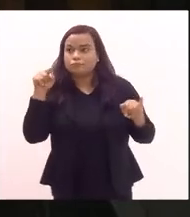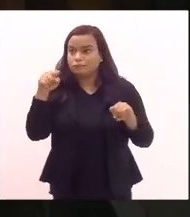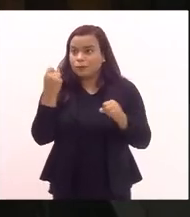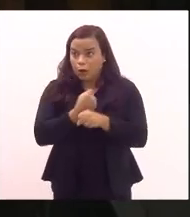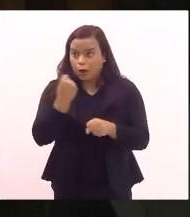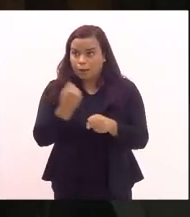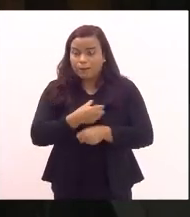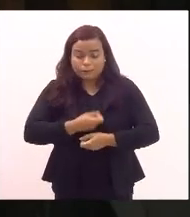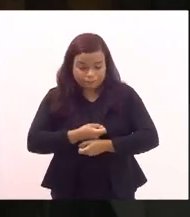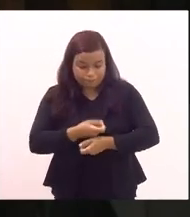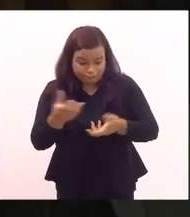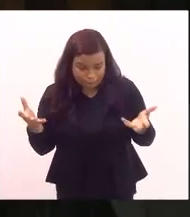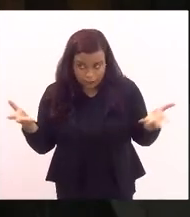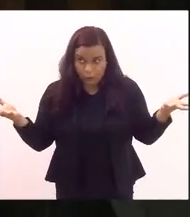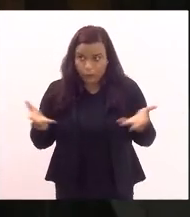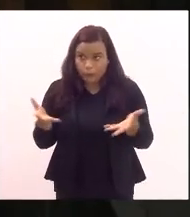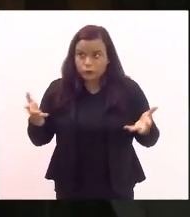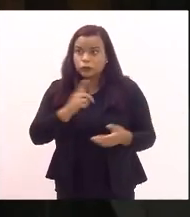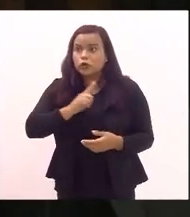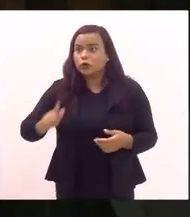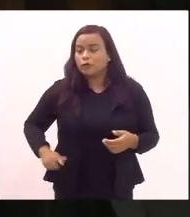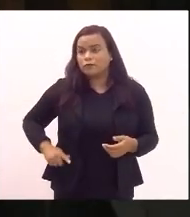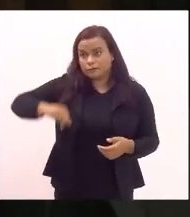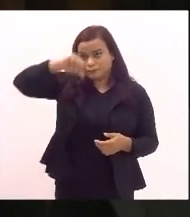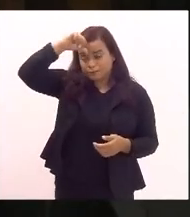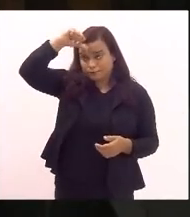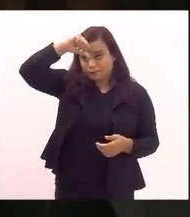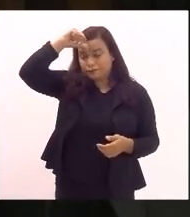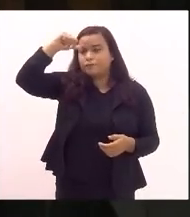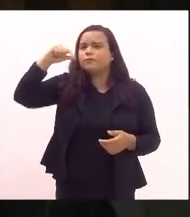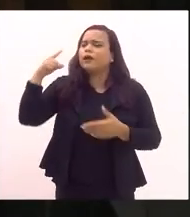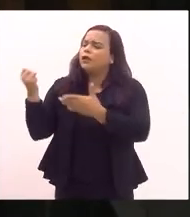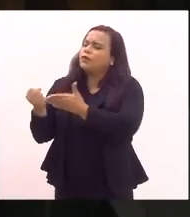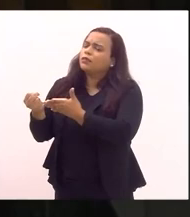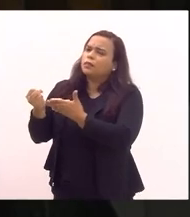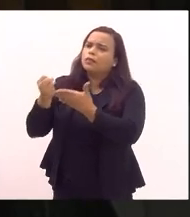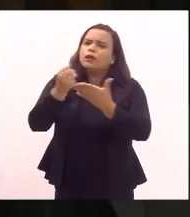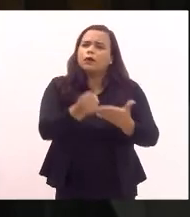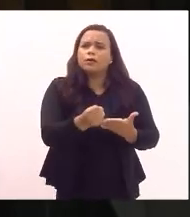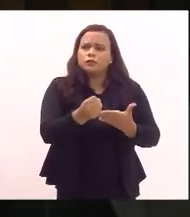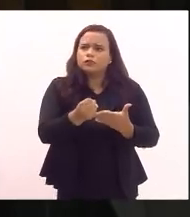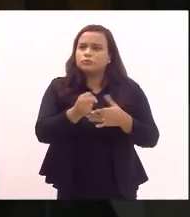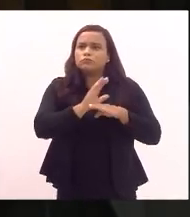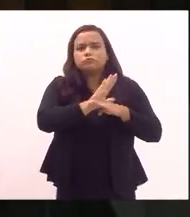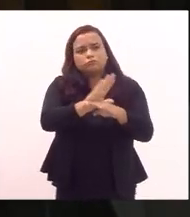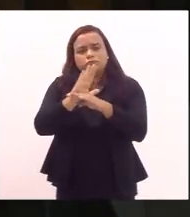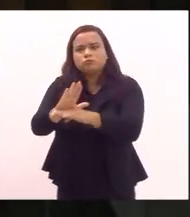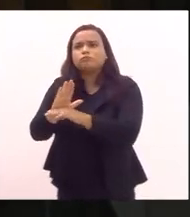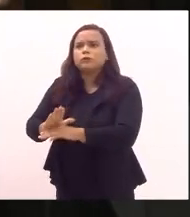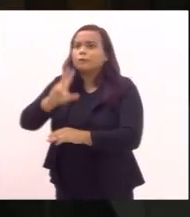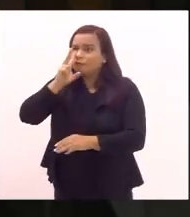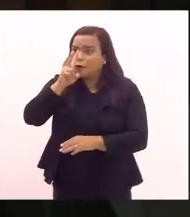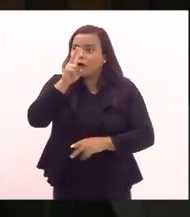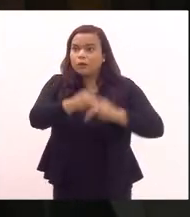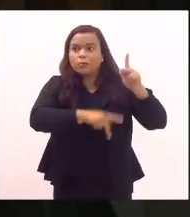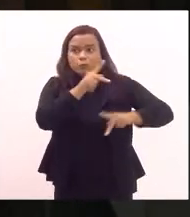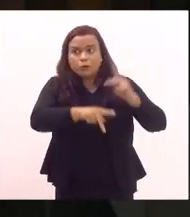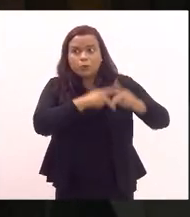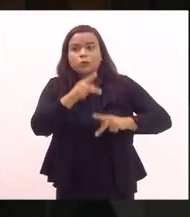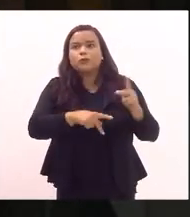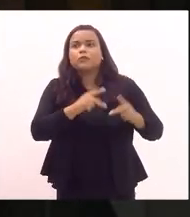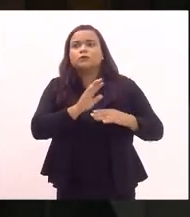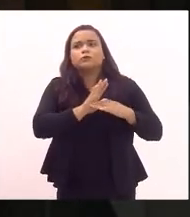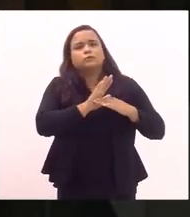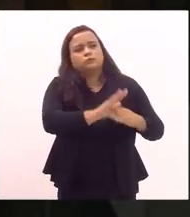lançada hoje pelo Governador Cláudio Castro estará um benefício enorme para a população que necessita